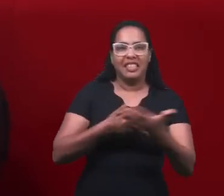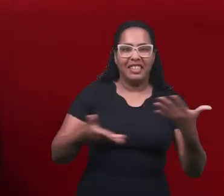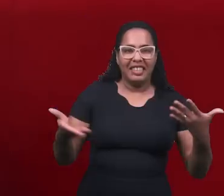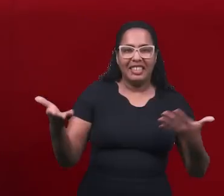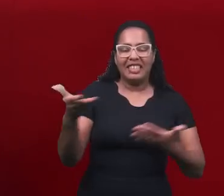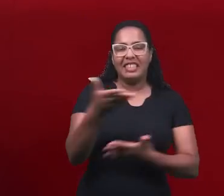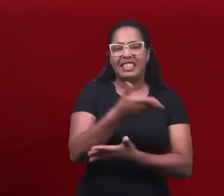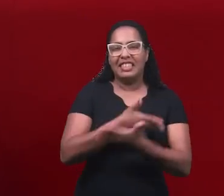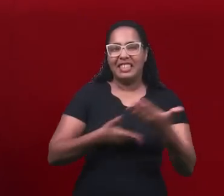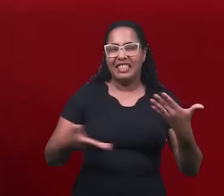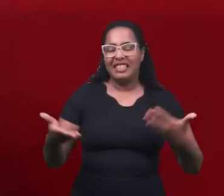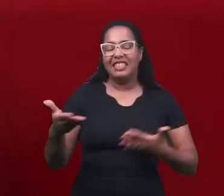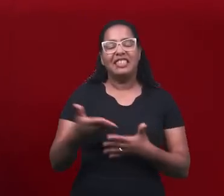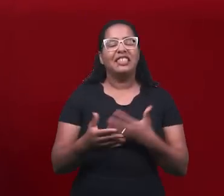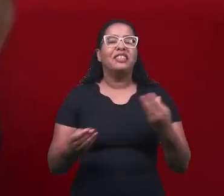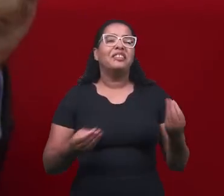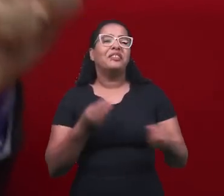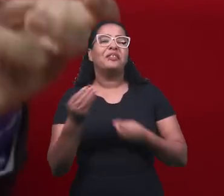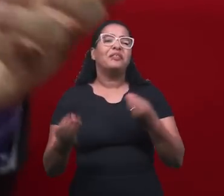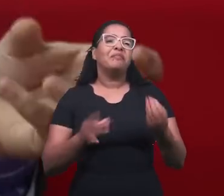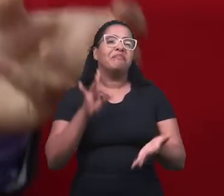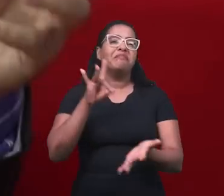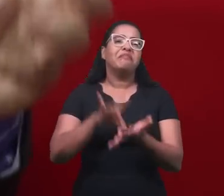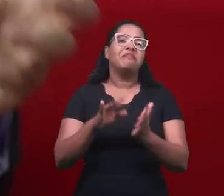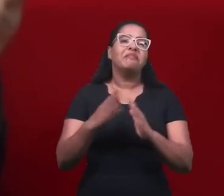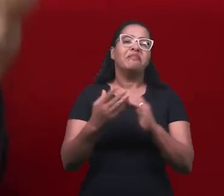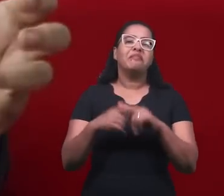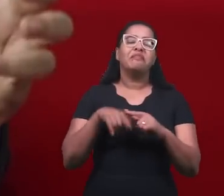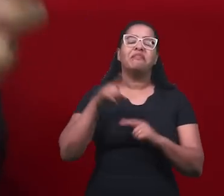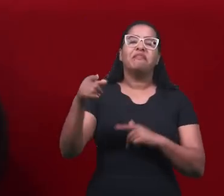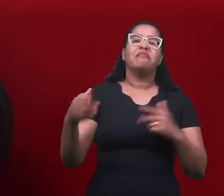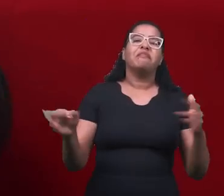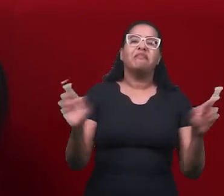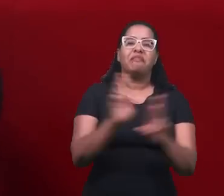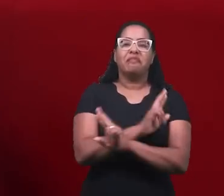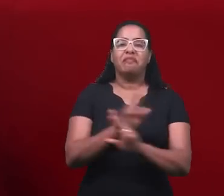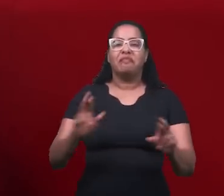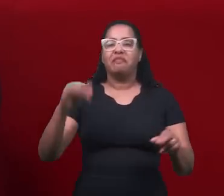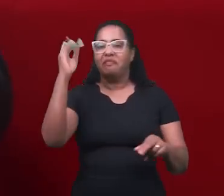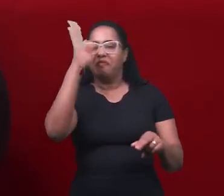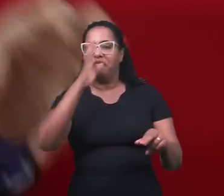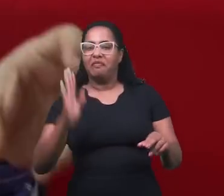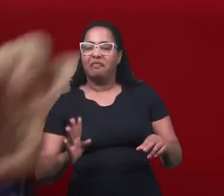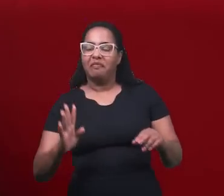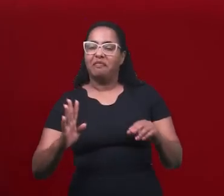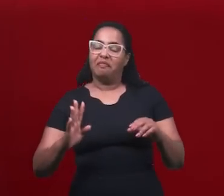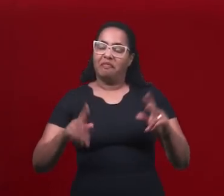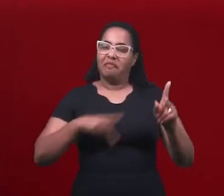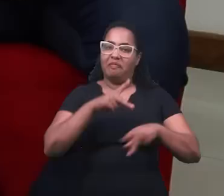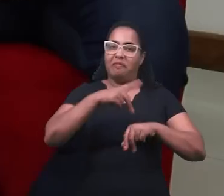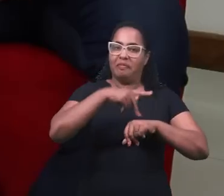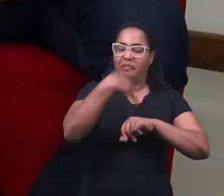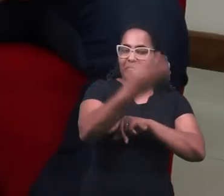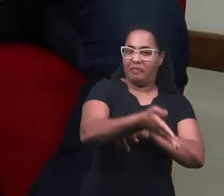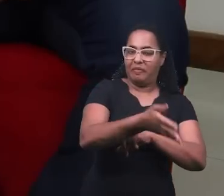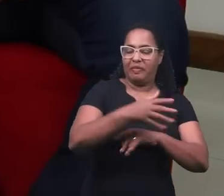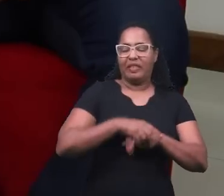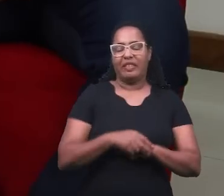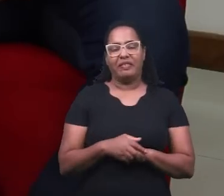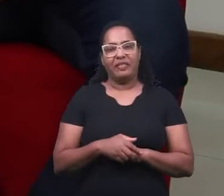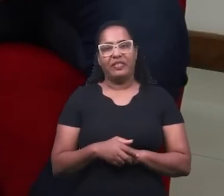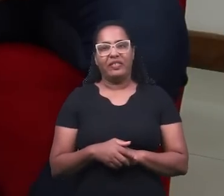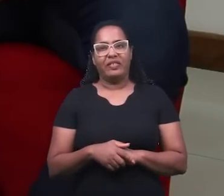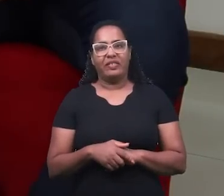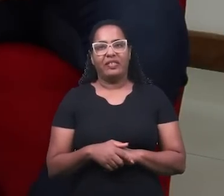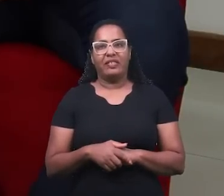nativos começam a participar. Como é que é a realidade da igreja lá nessa relação entre brasileiros e nativos?